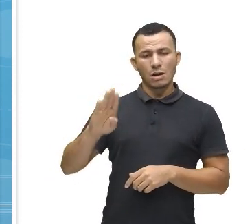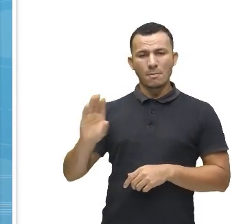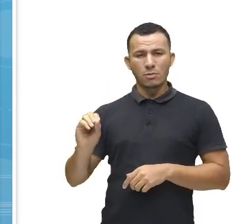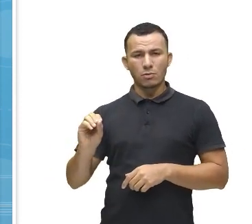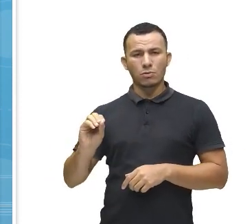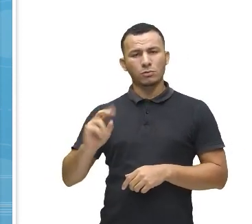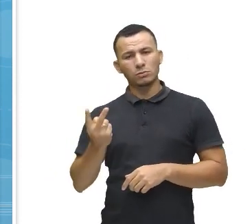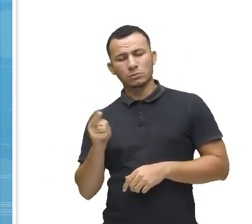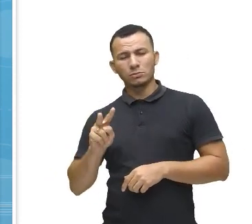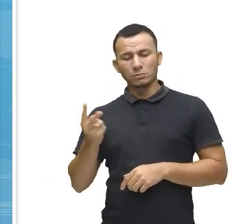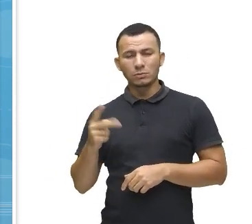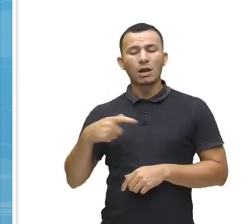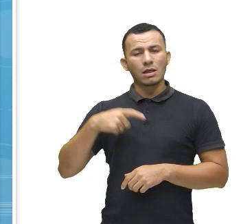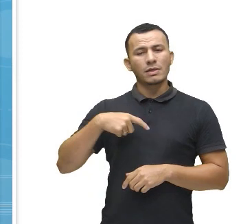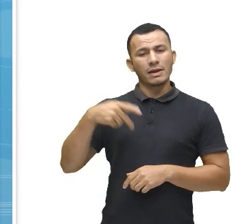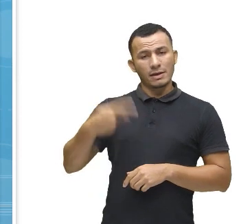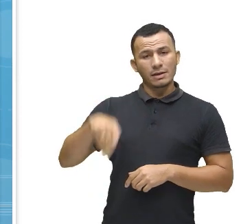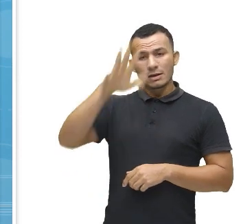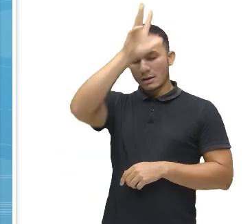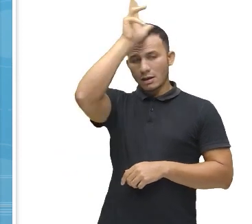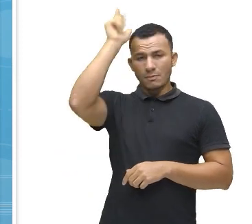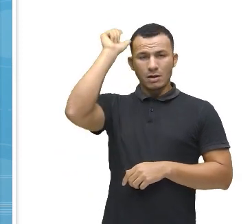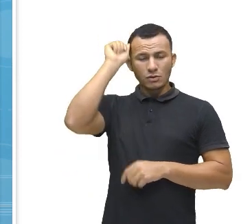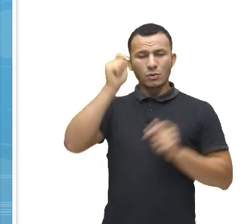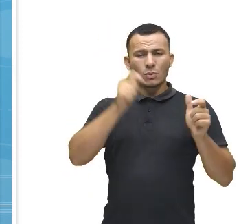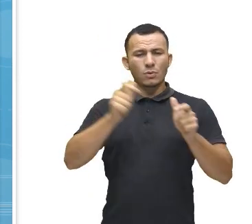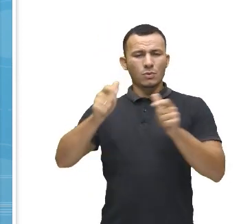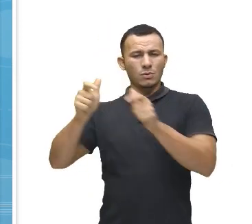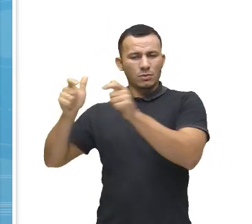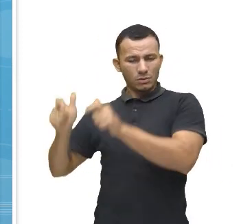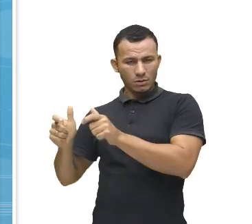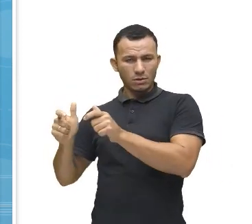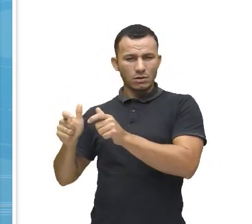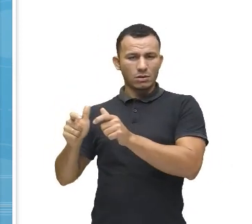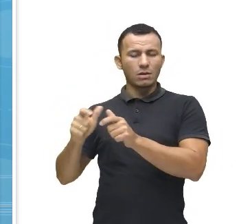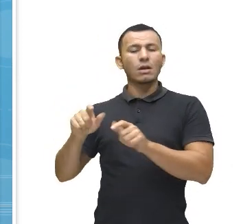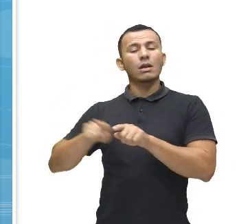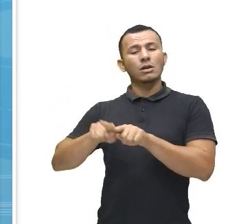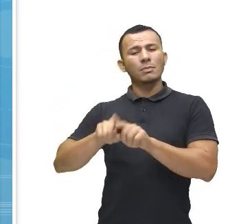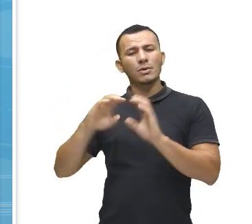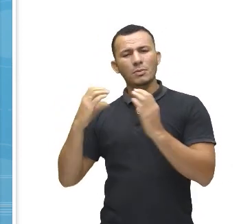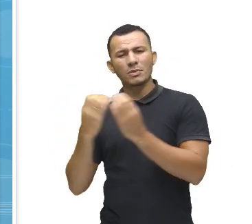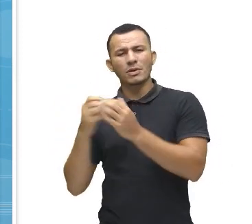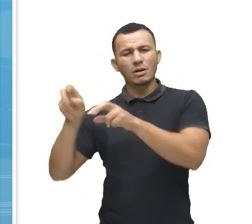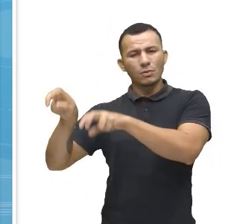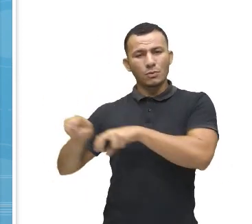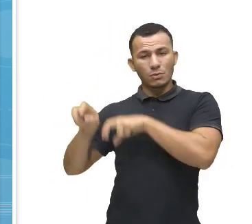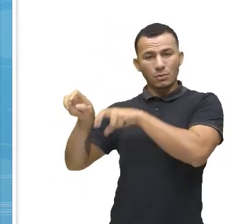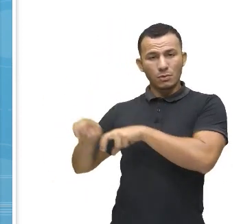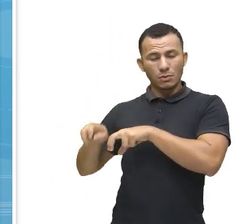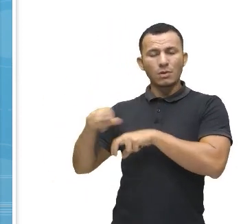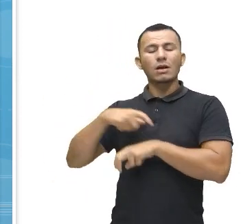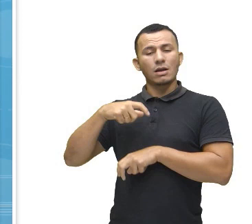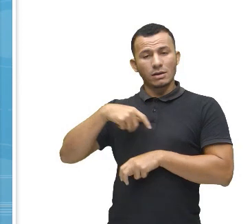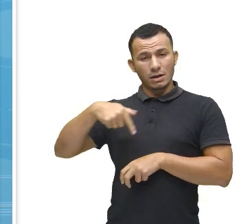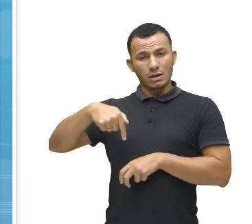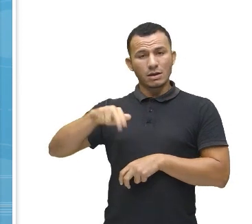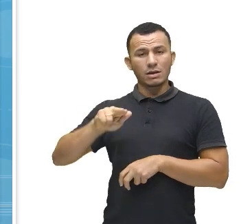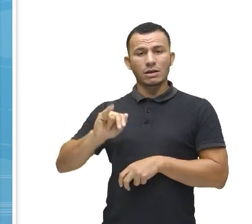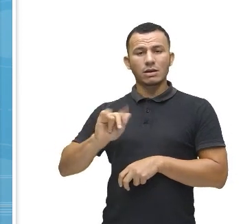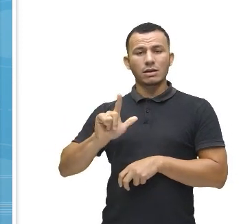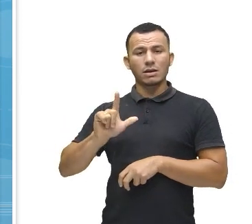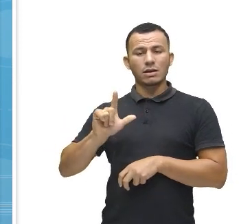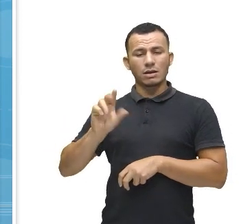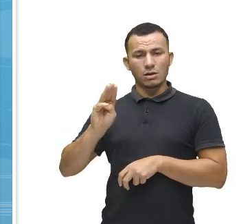algumas regiões aqui do Amazonas, em algumas cidades, existem algumas comunidades rurais que têm o nome de quilombo e